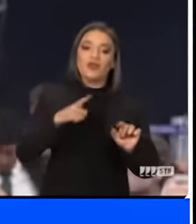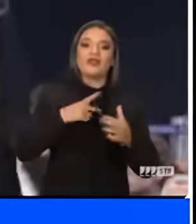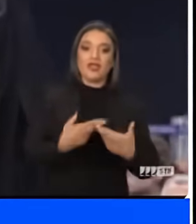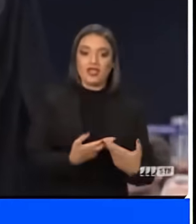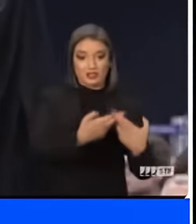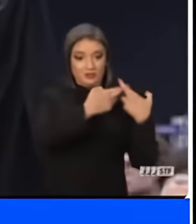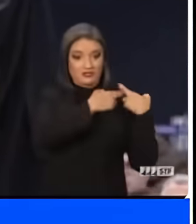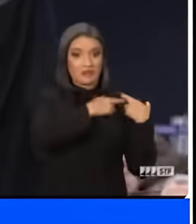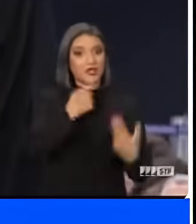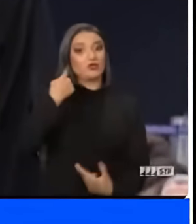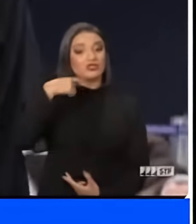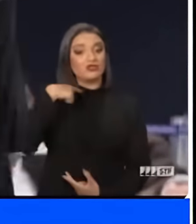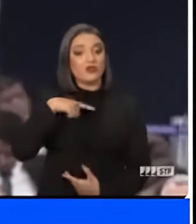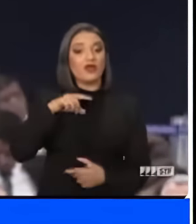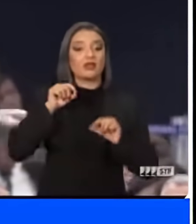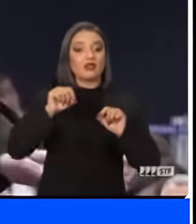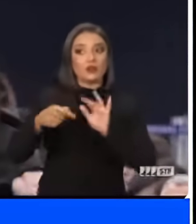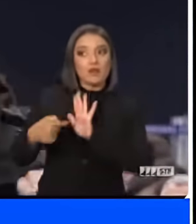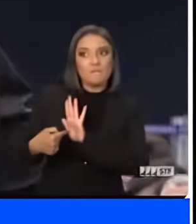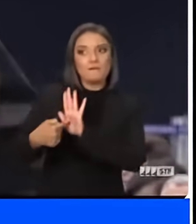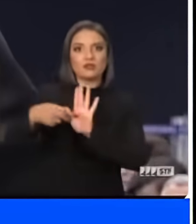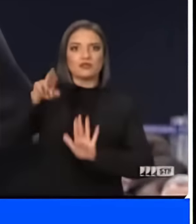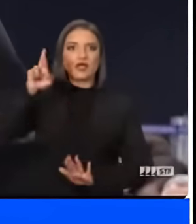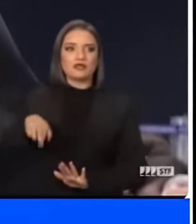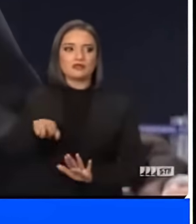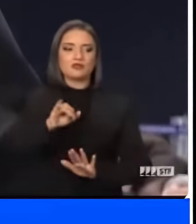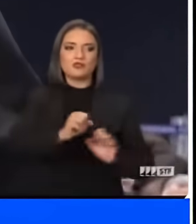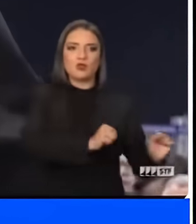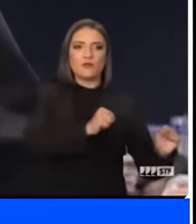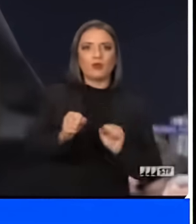voz da razão quando o poder tenta silenciá-lo.